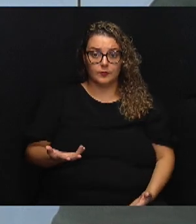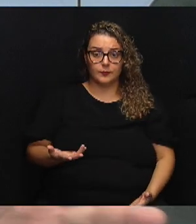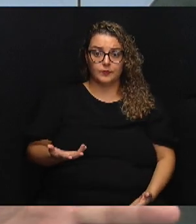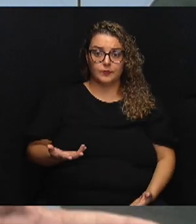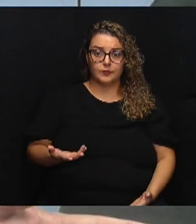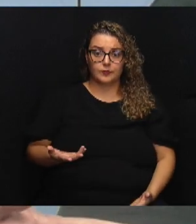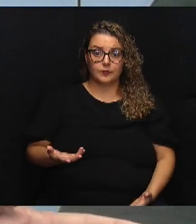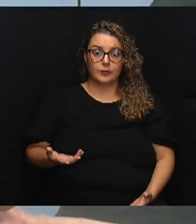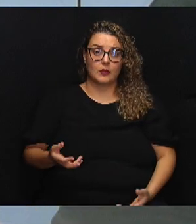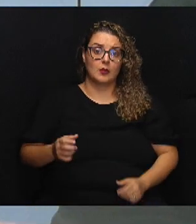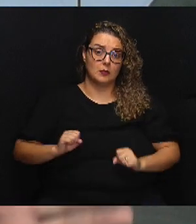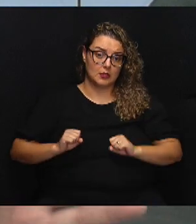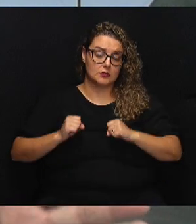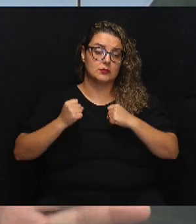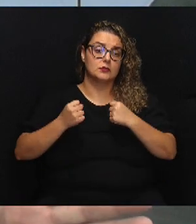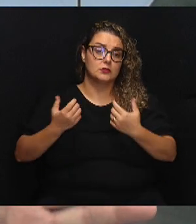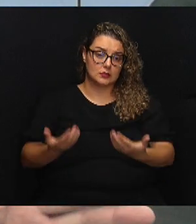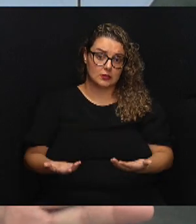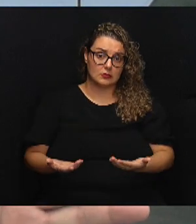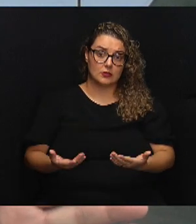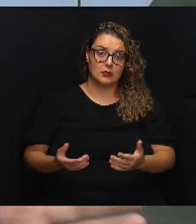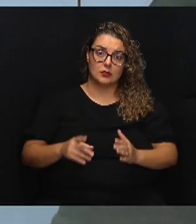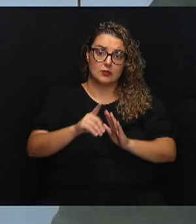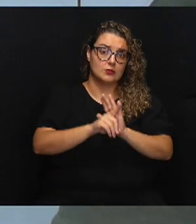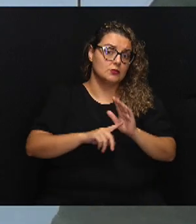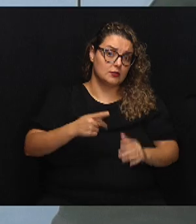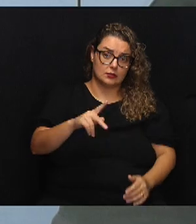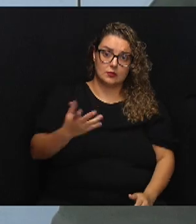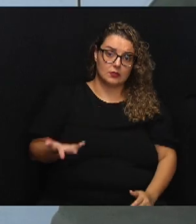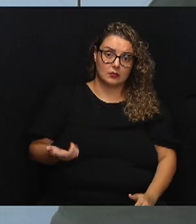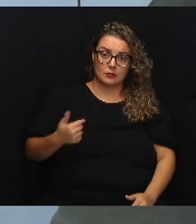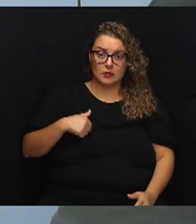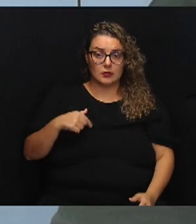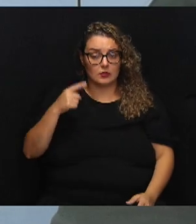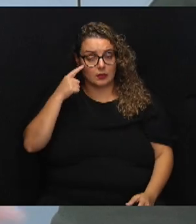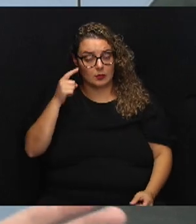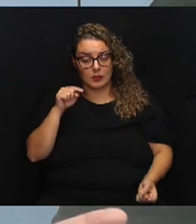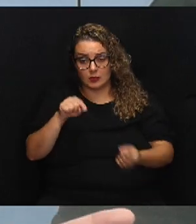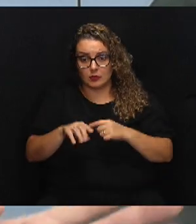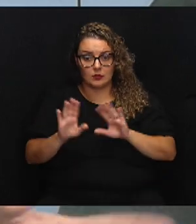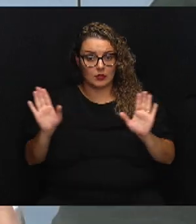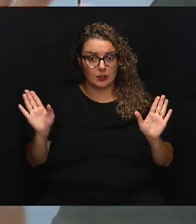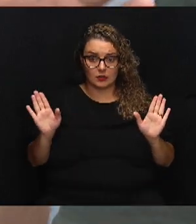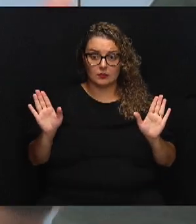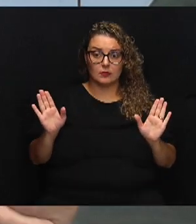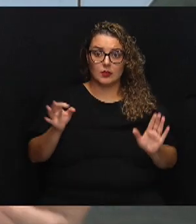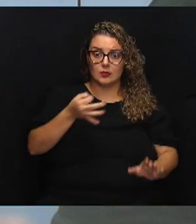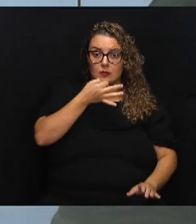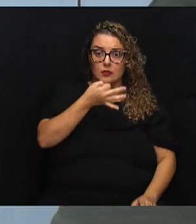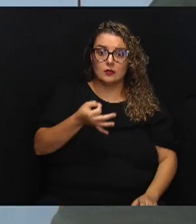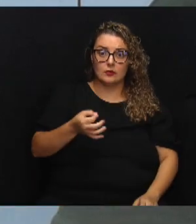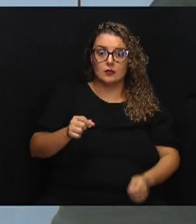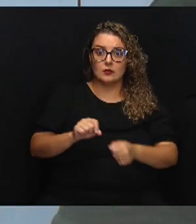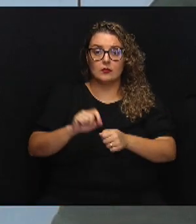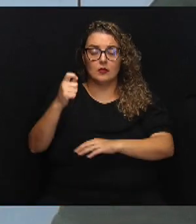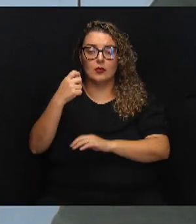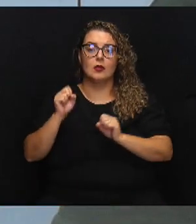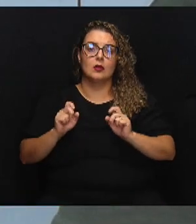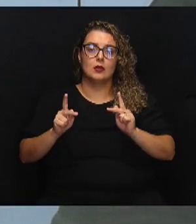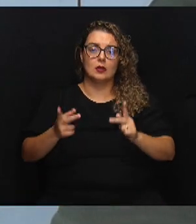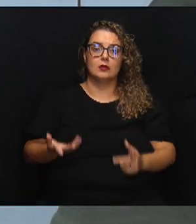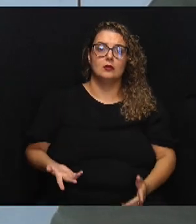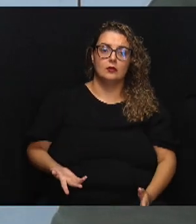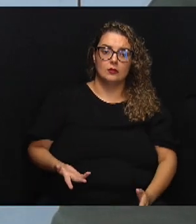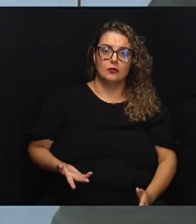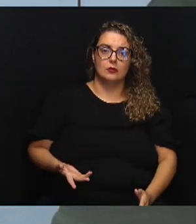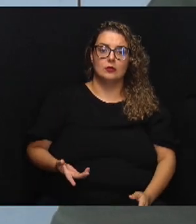Mas aqueles que defendem, é um direito deles, mas eu penso diferente. E aí eu sugeri, falei, vamos fazer um rodeio? Beleza. Então a gente vai